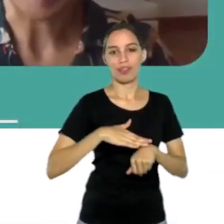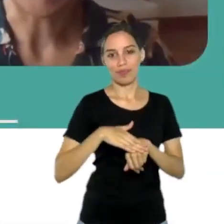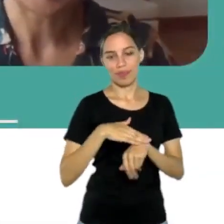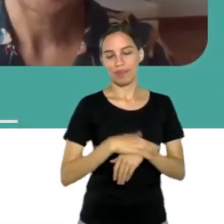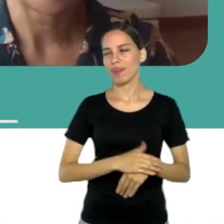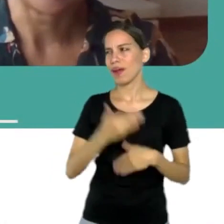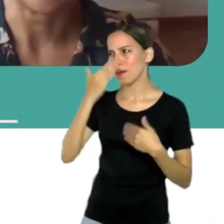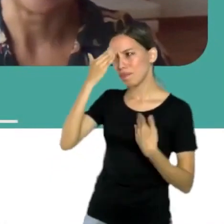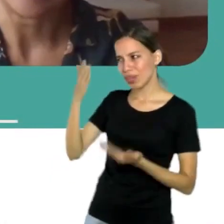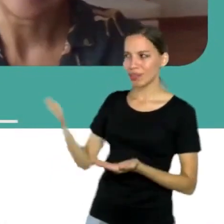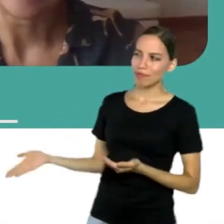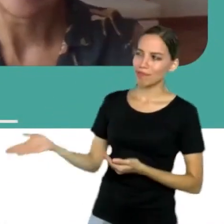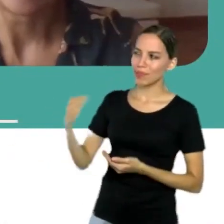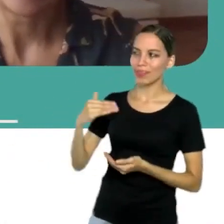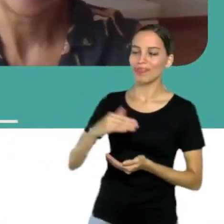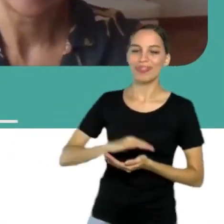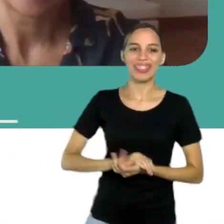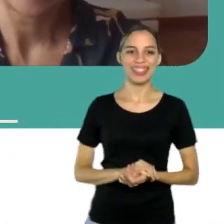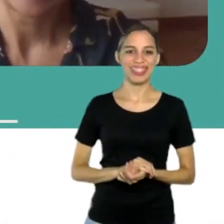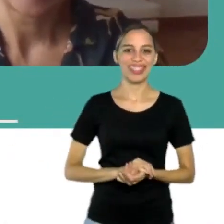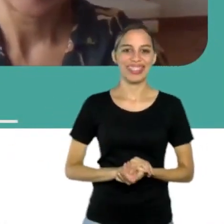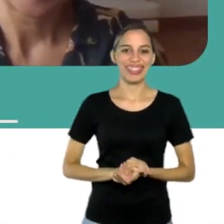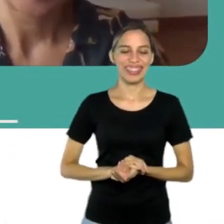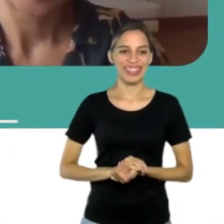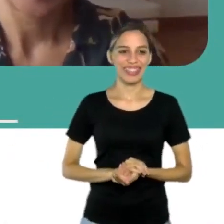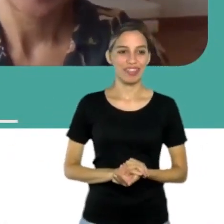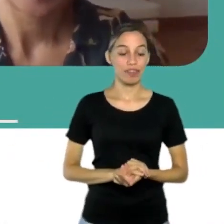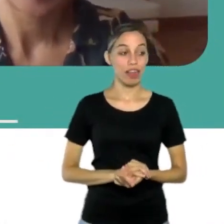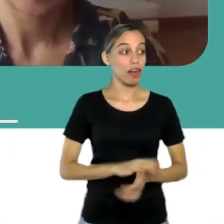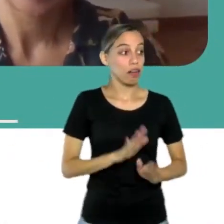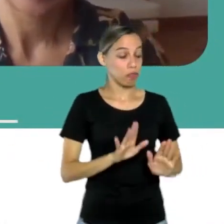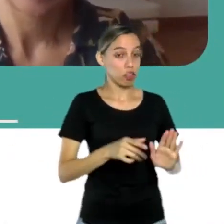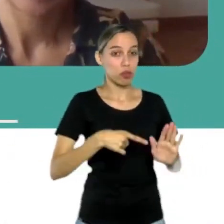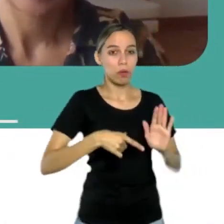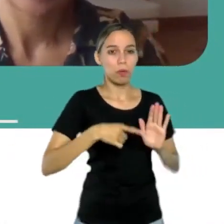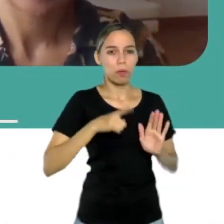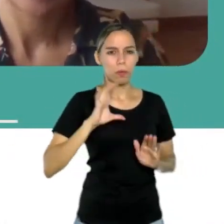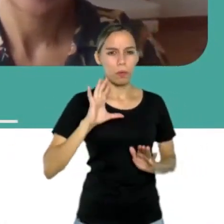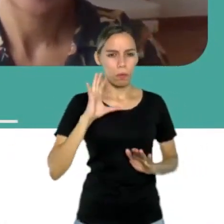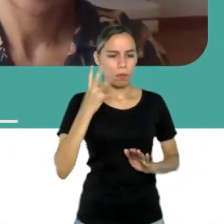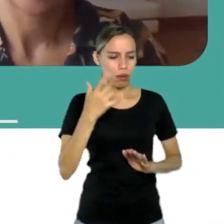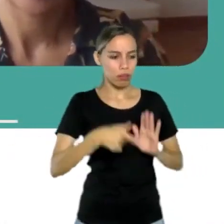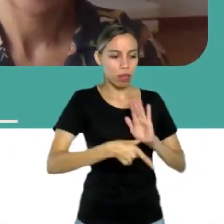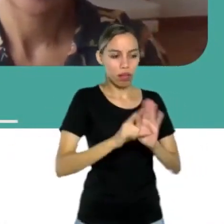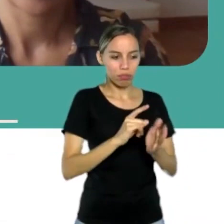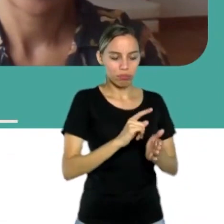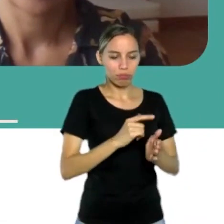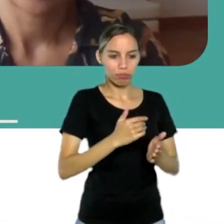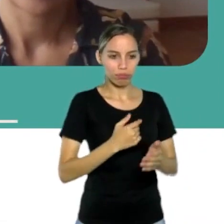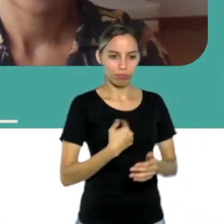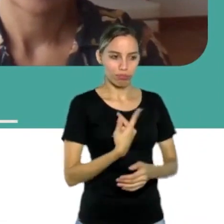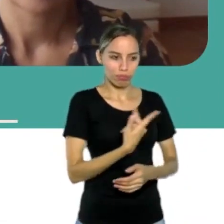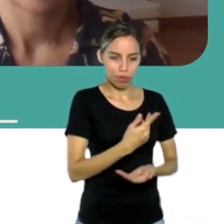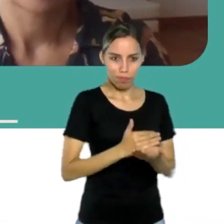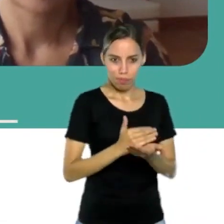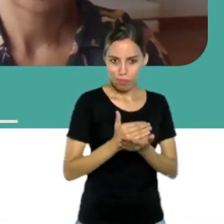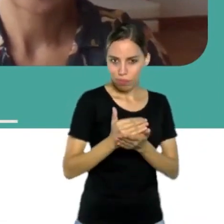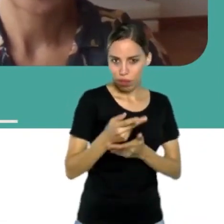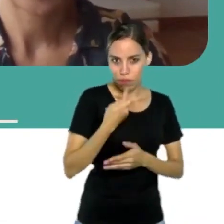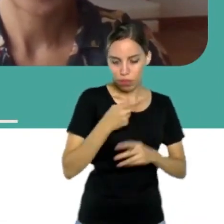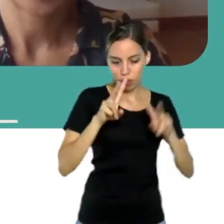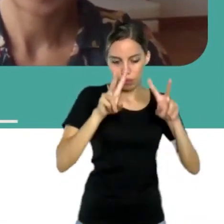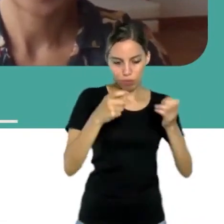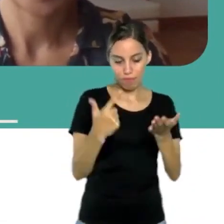Obrigada, bora lá. Elisa, eu acho que antes da gente entrar aqui para falar diretamente dos livros, né, dos seus 2